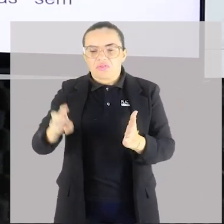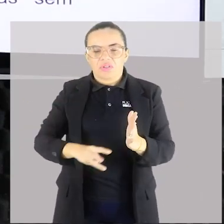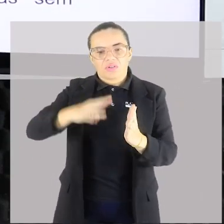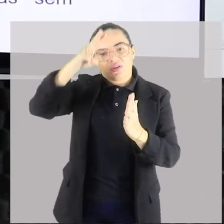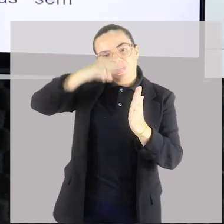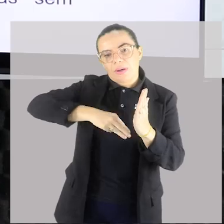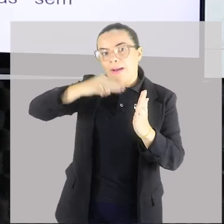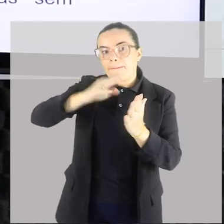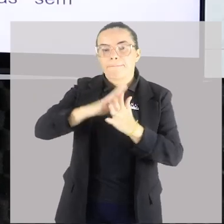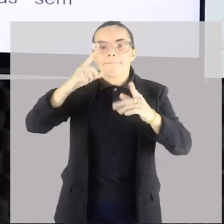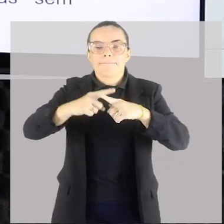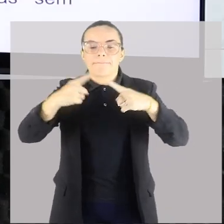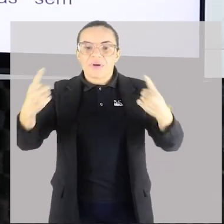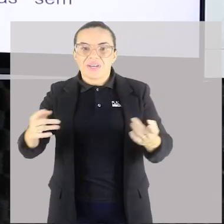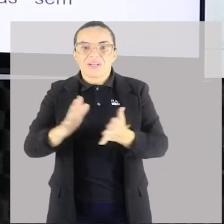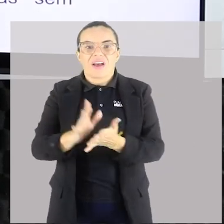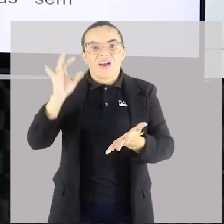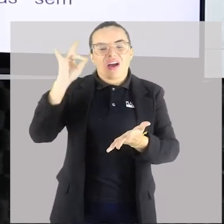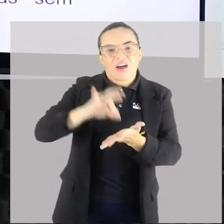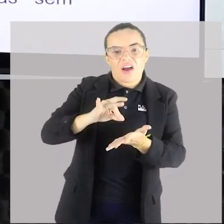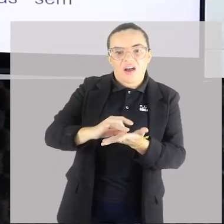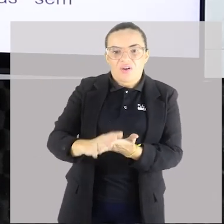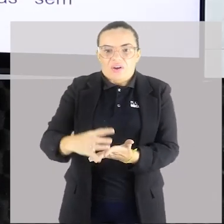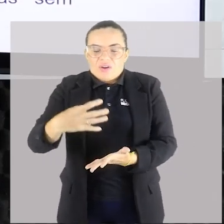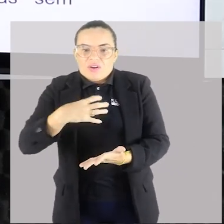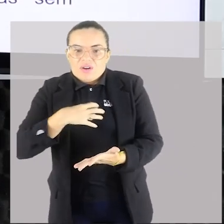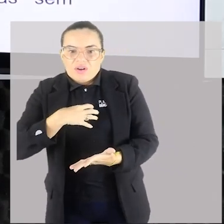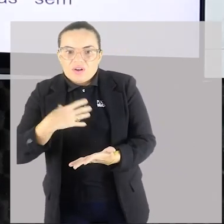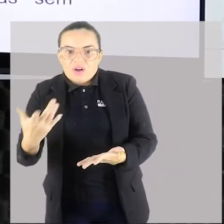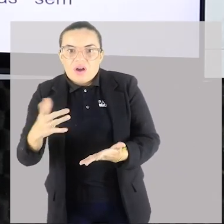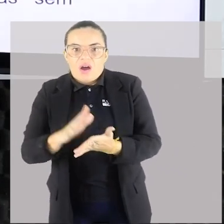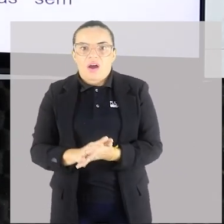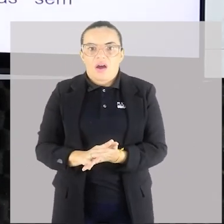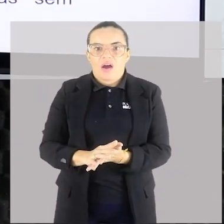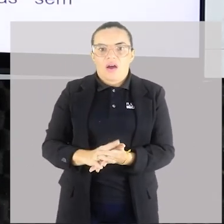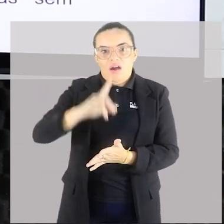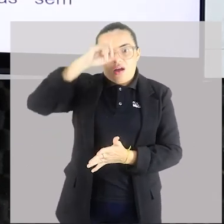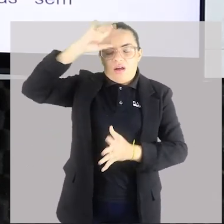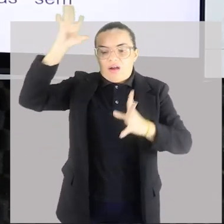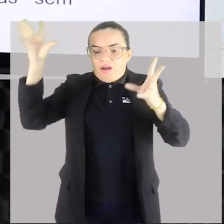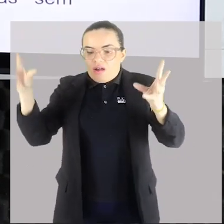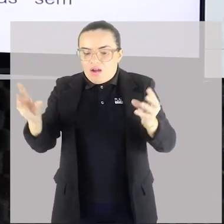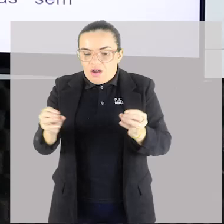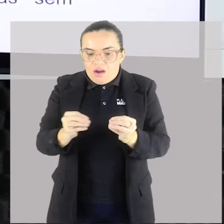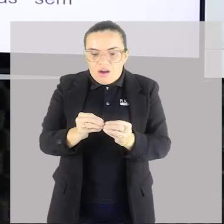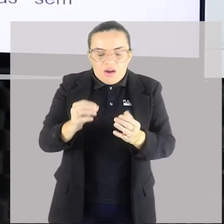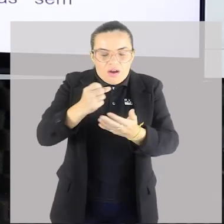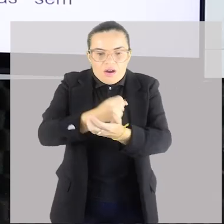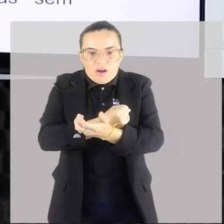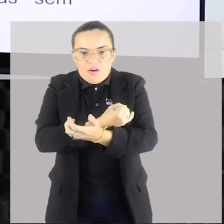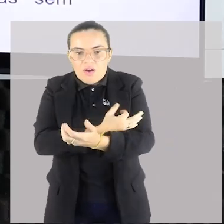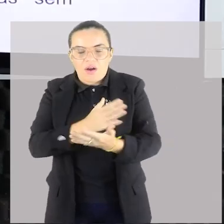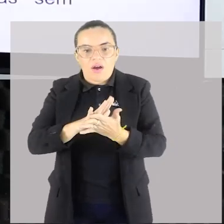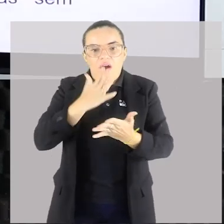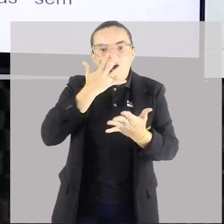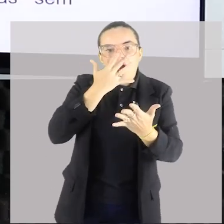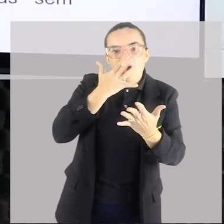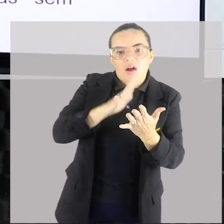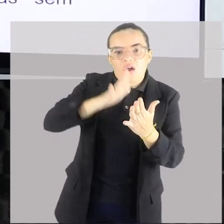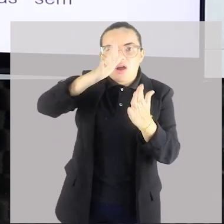é intuitivo e ele é muito relacionado com o estado emocional de quem está fazendo. As cores, a